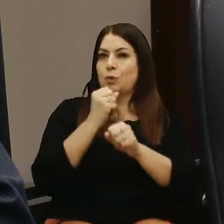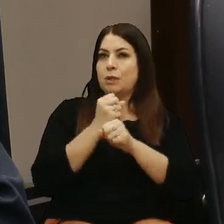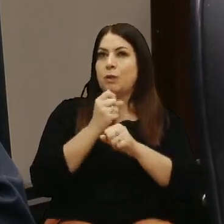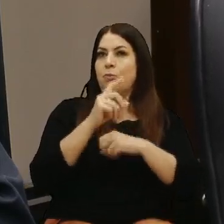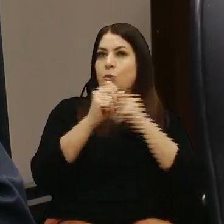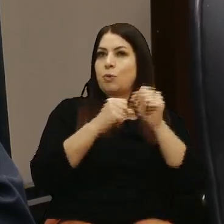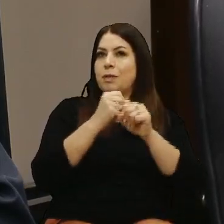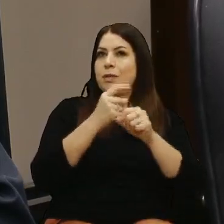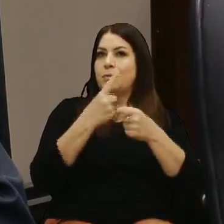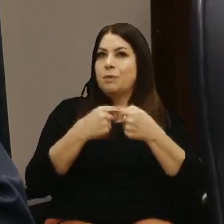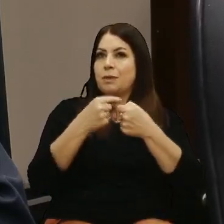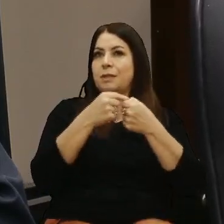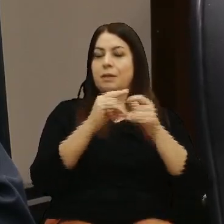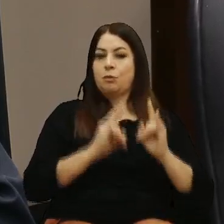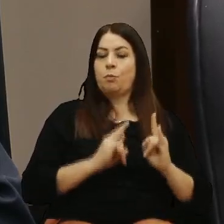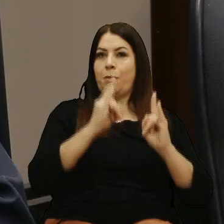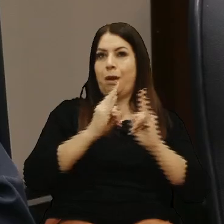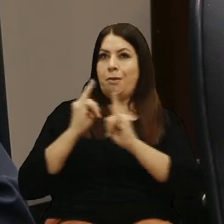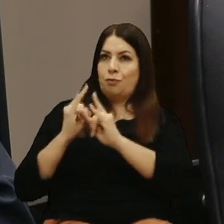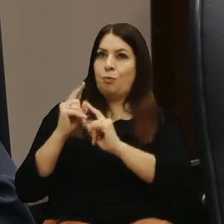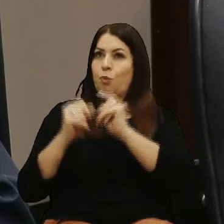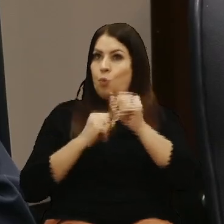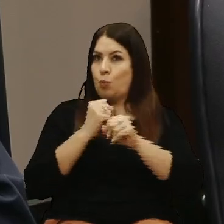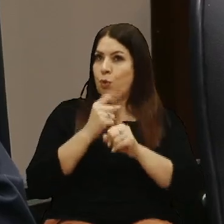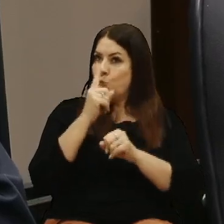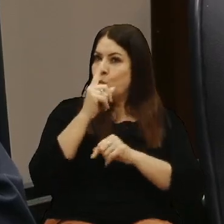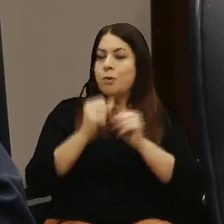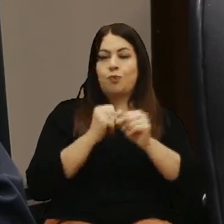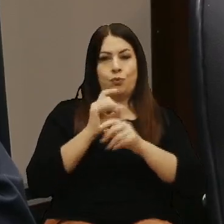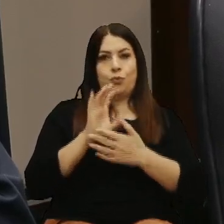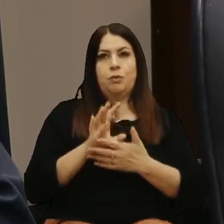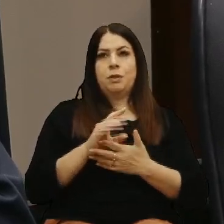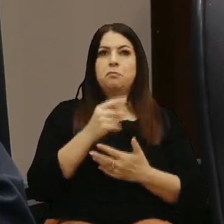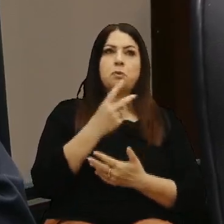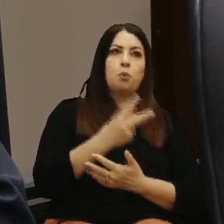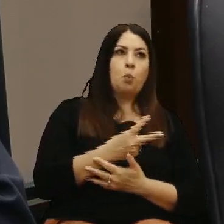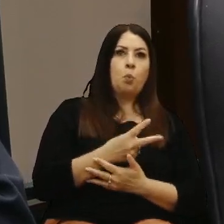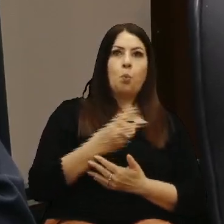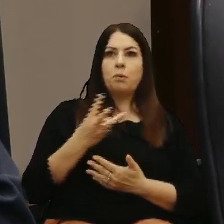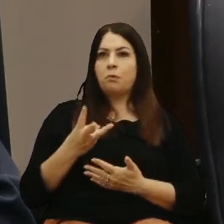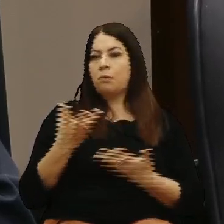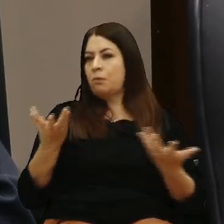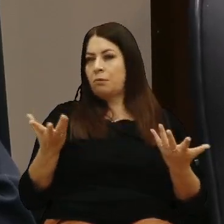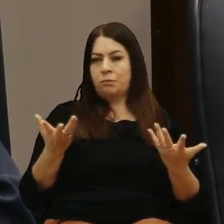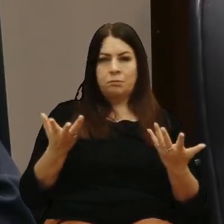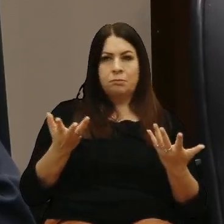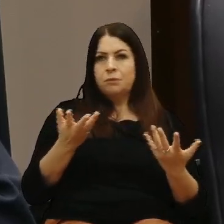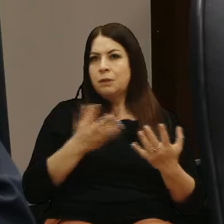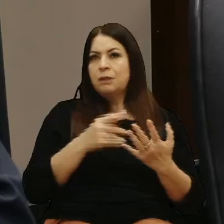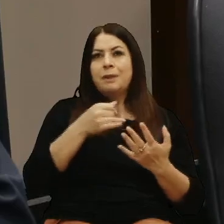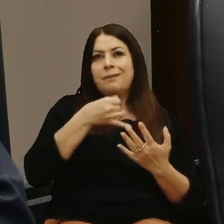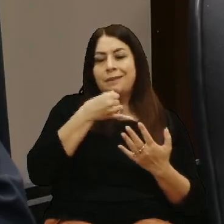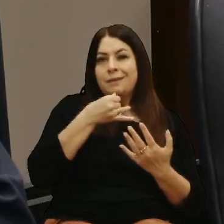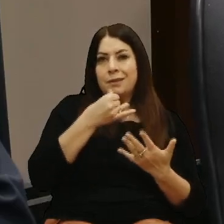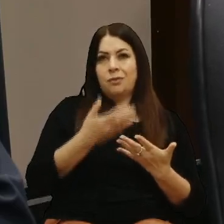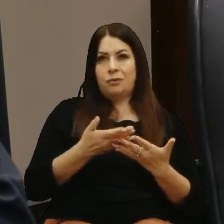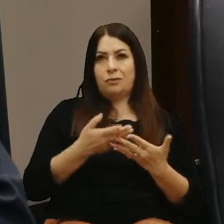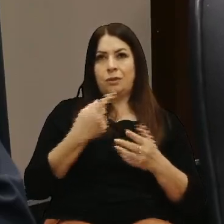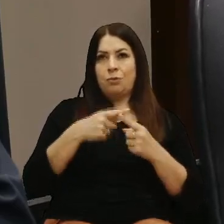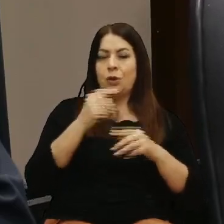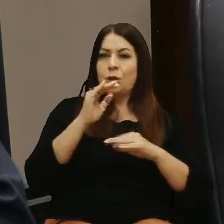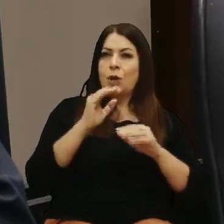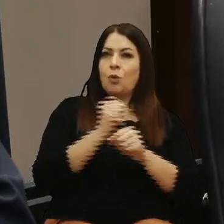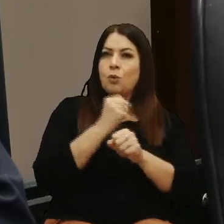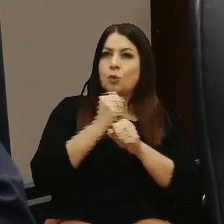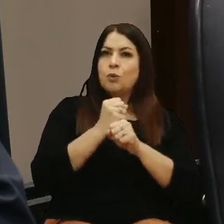lá, lançamentos de prédios, né, por ano, num ano só. Aqui vai ter 2, 3, não chega a meia dúzia. Então, isso é triste, porque a construção